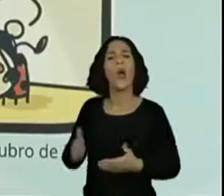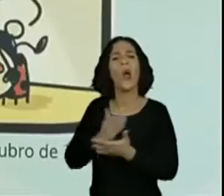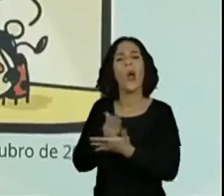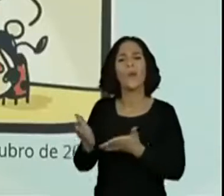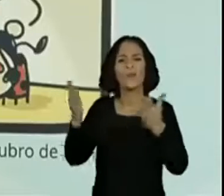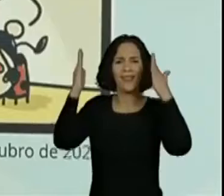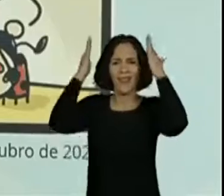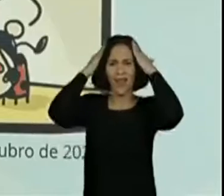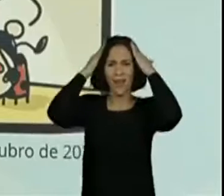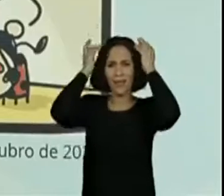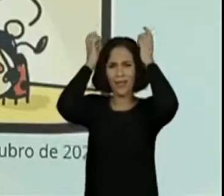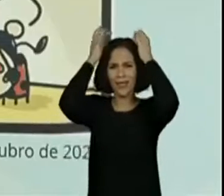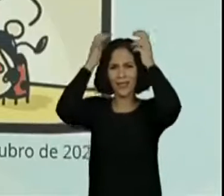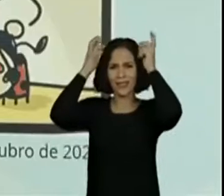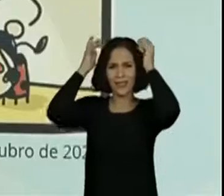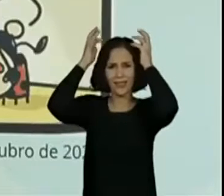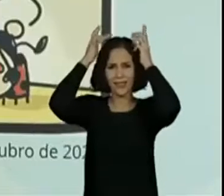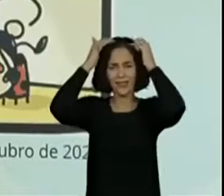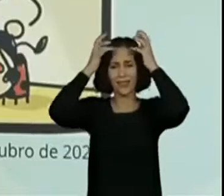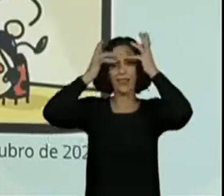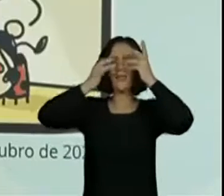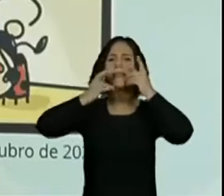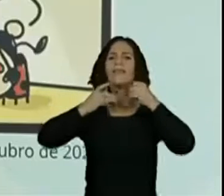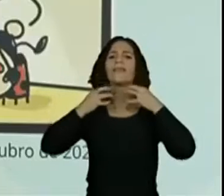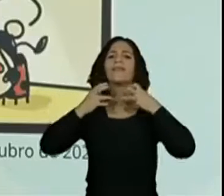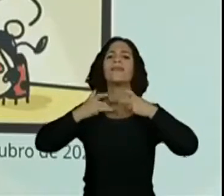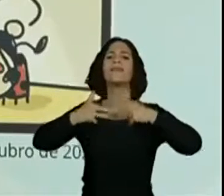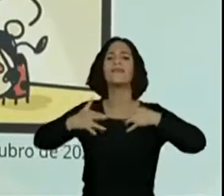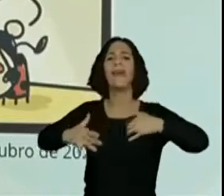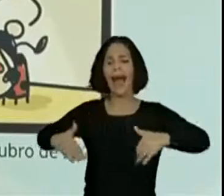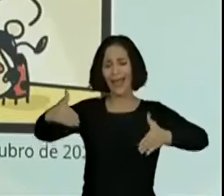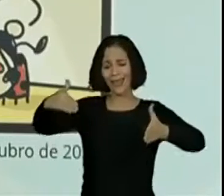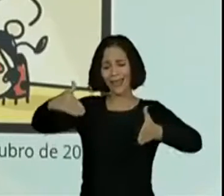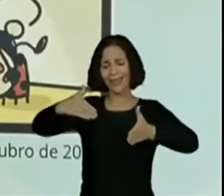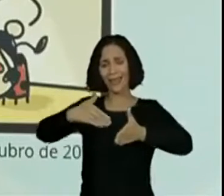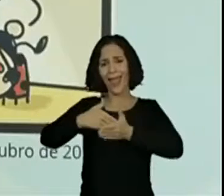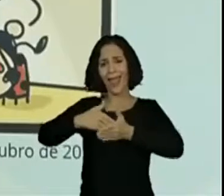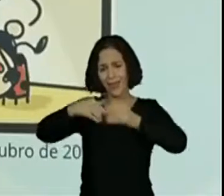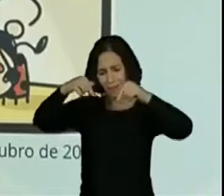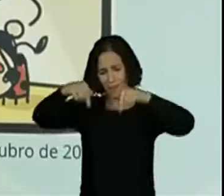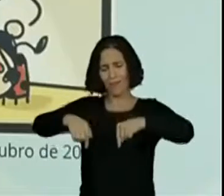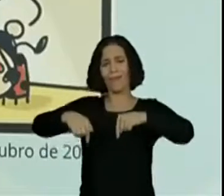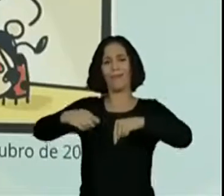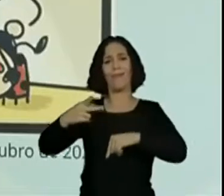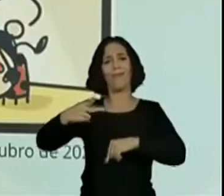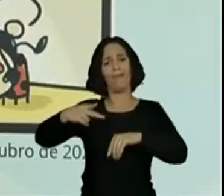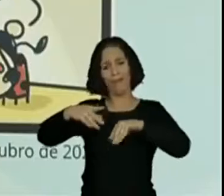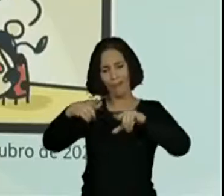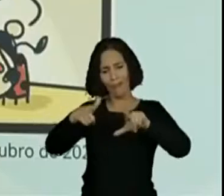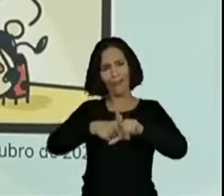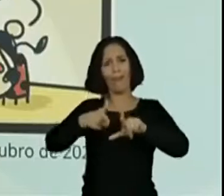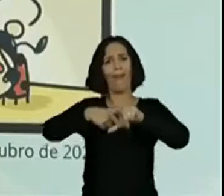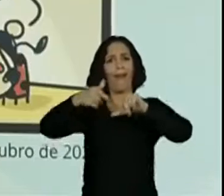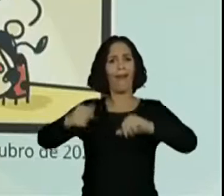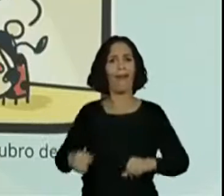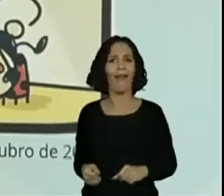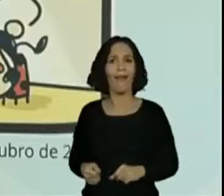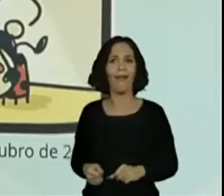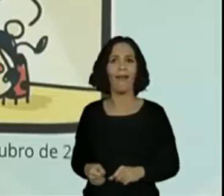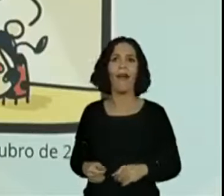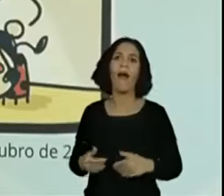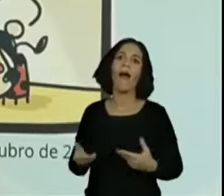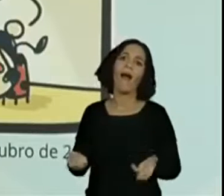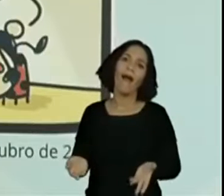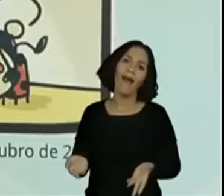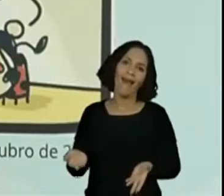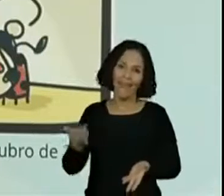Começa na cabeça, passa pelo cangote e vai até o pé. Agora...